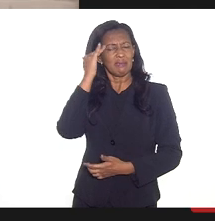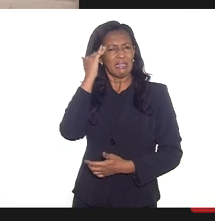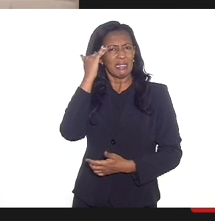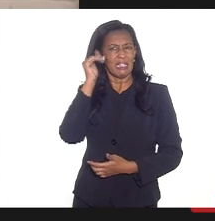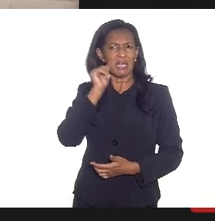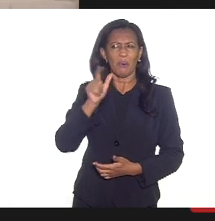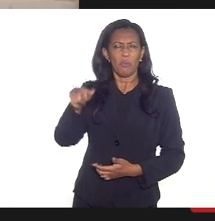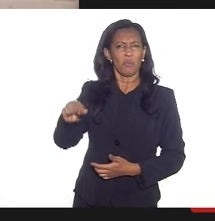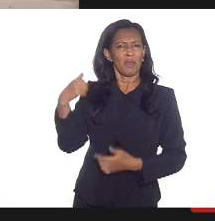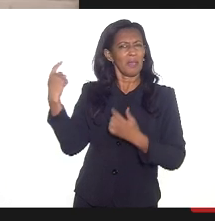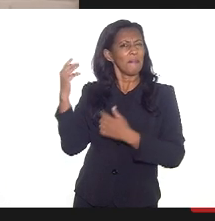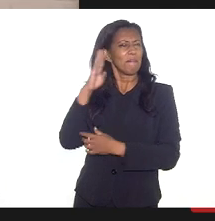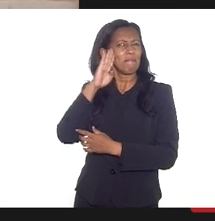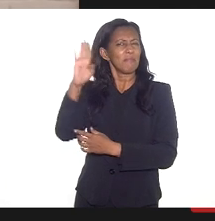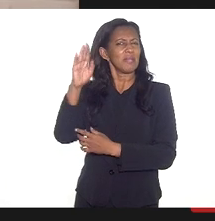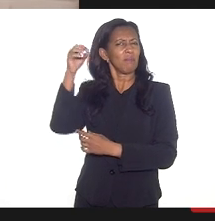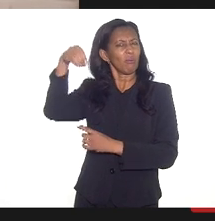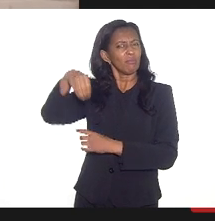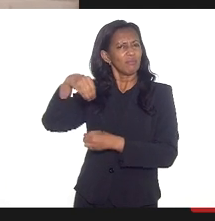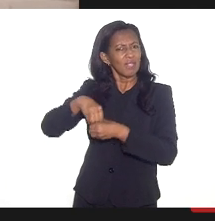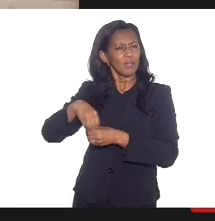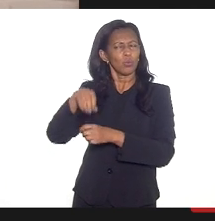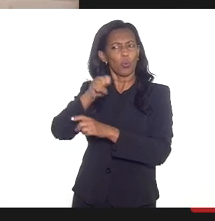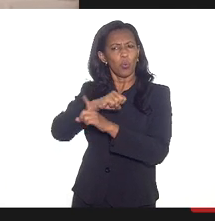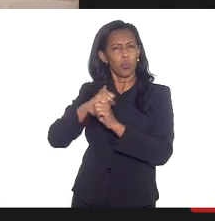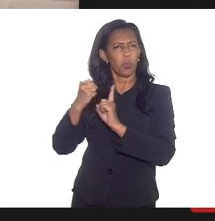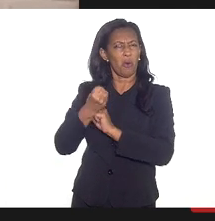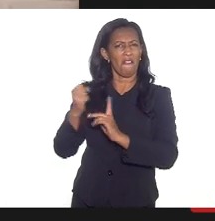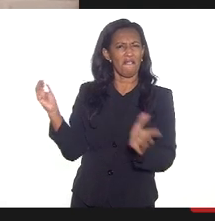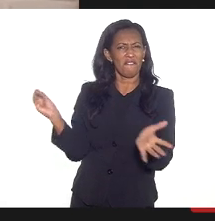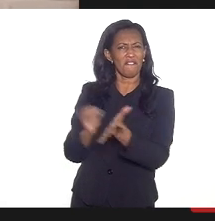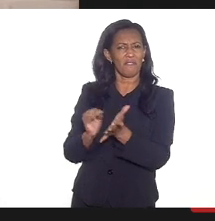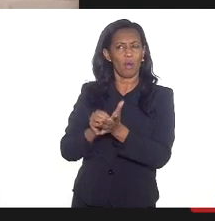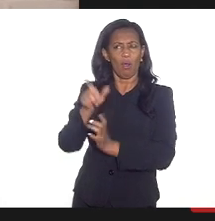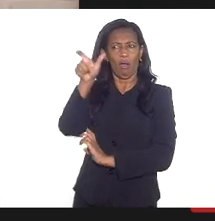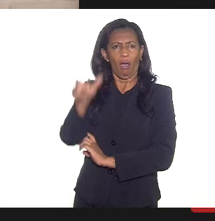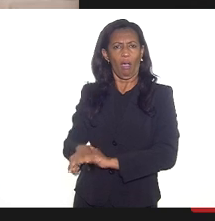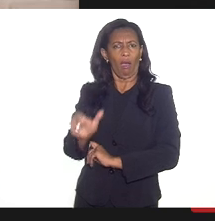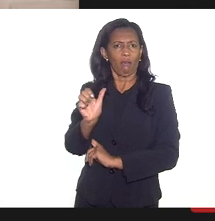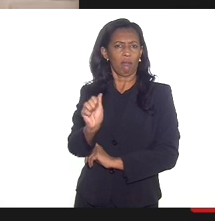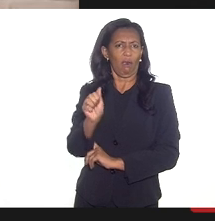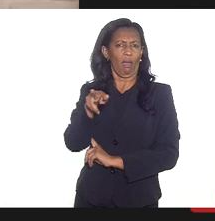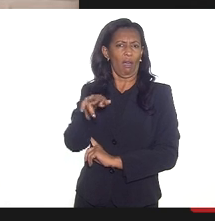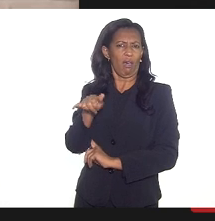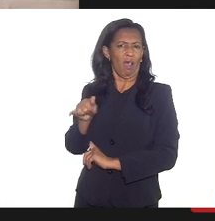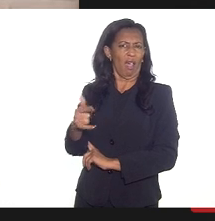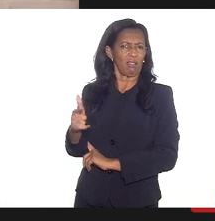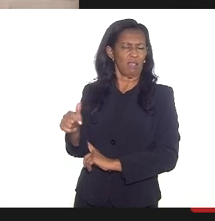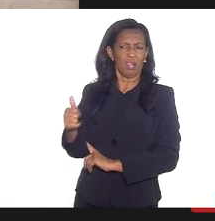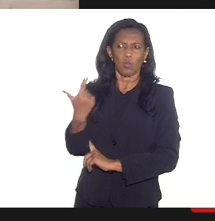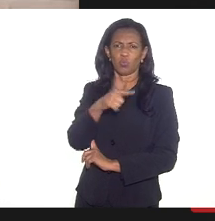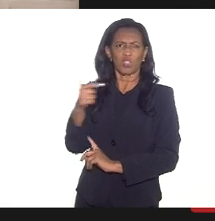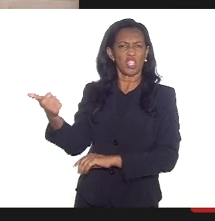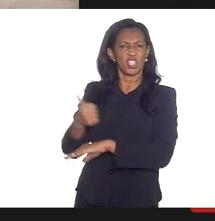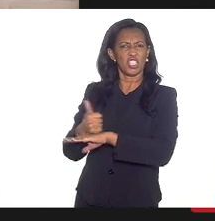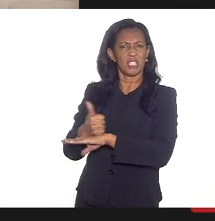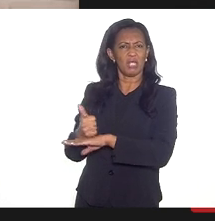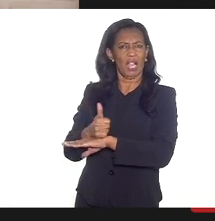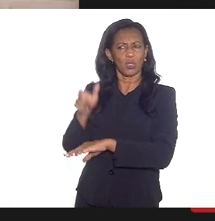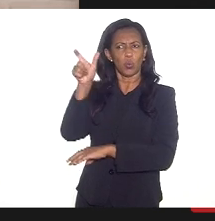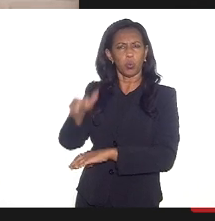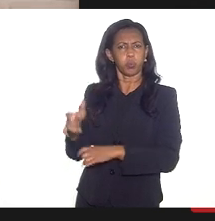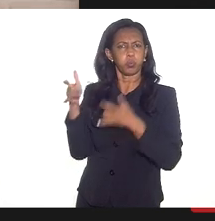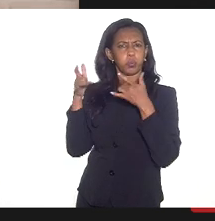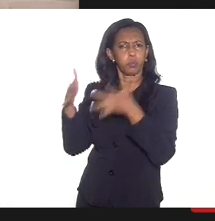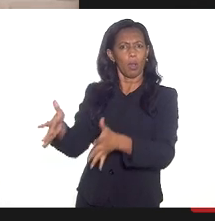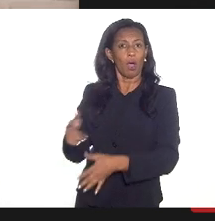mulher é essencial dentro da sociedade é uma falta de caráter, é uma falta de dignidade deste homem.